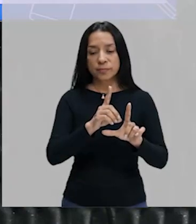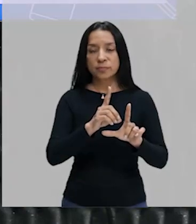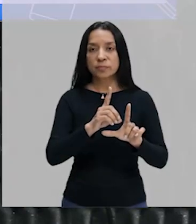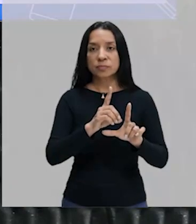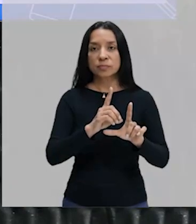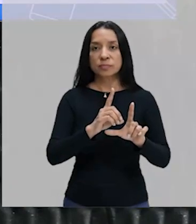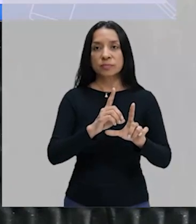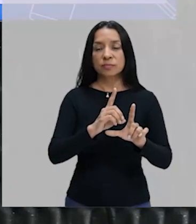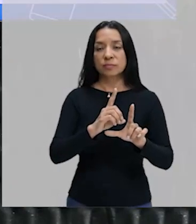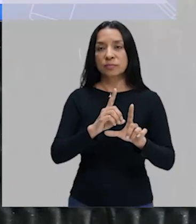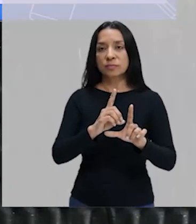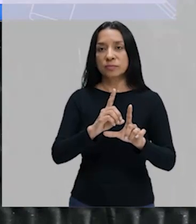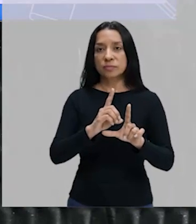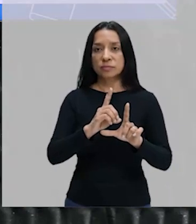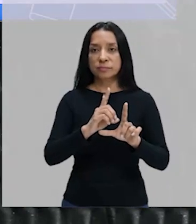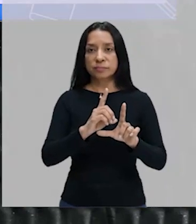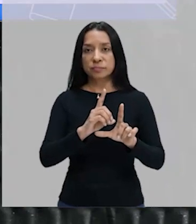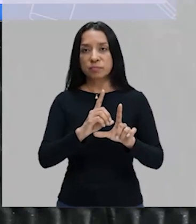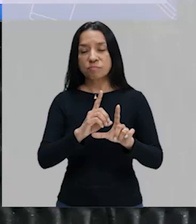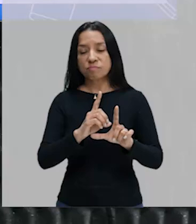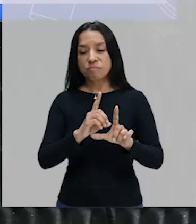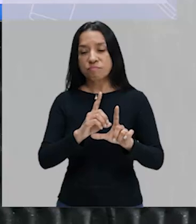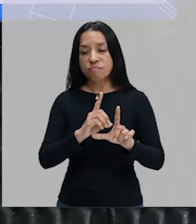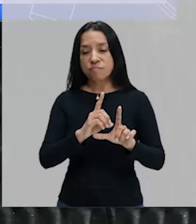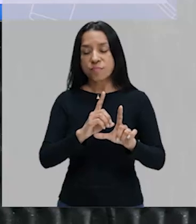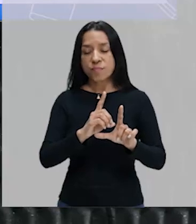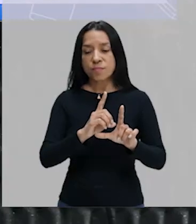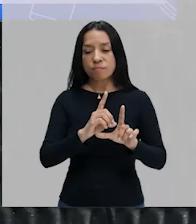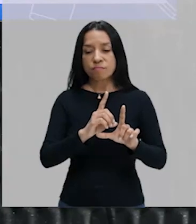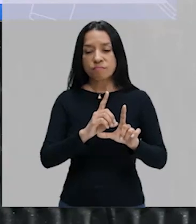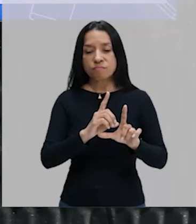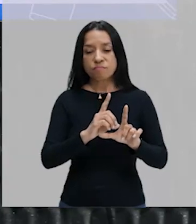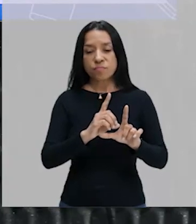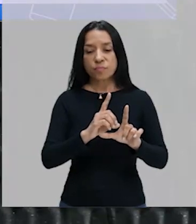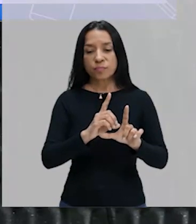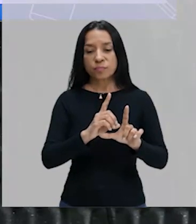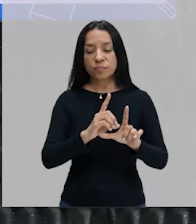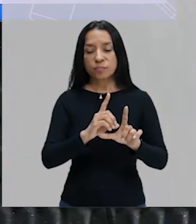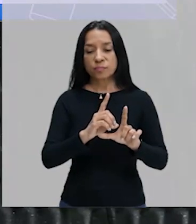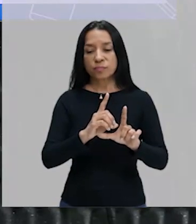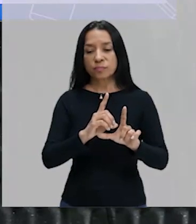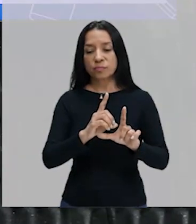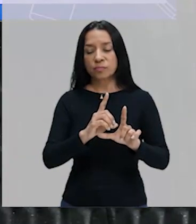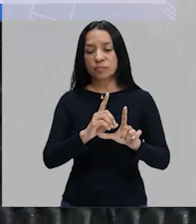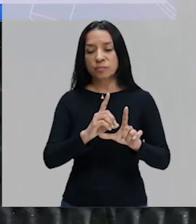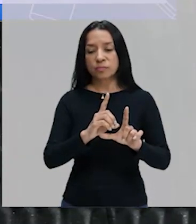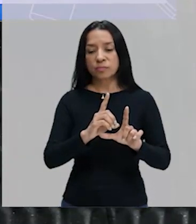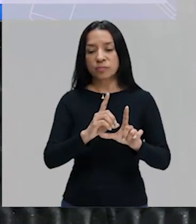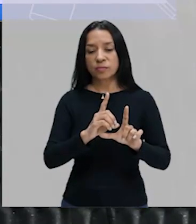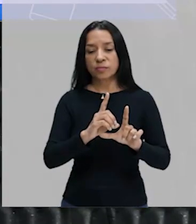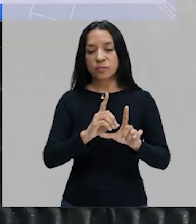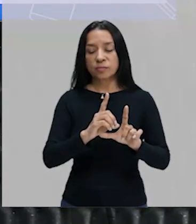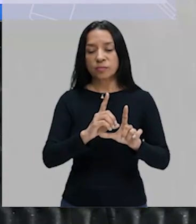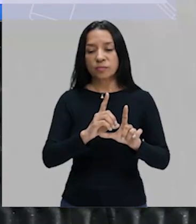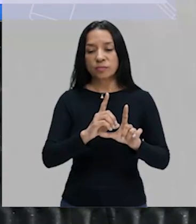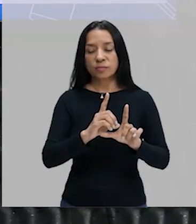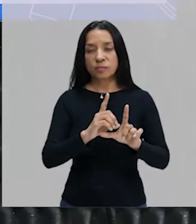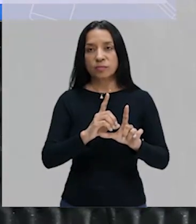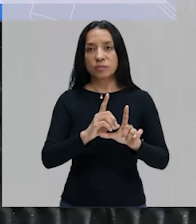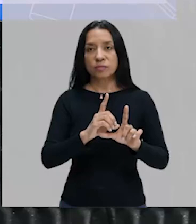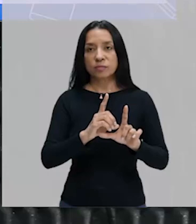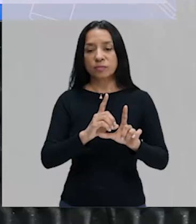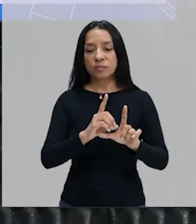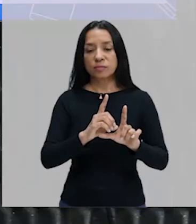há aproximadamente 500 milhões de anos e os dinossauros há cerca de 700 milhões de anos. Também